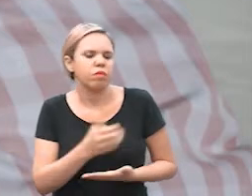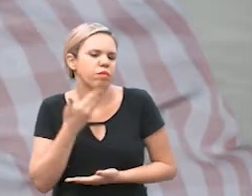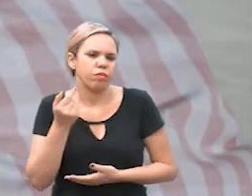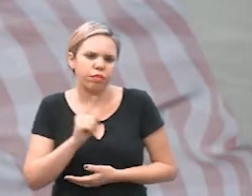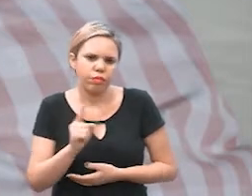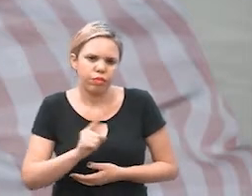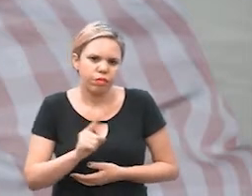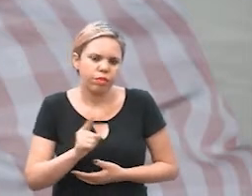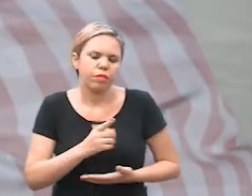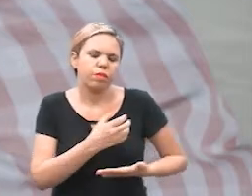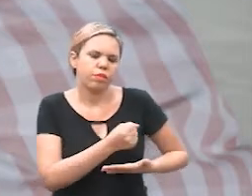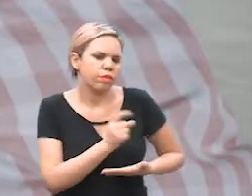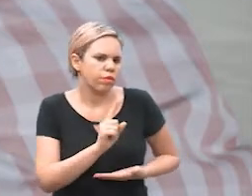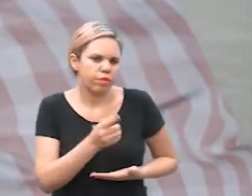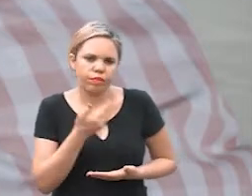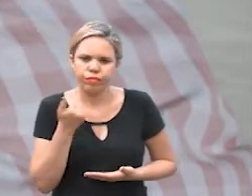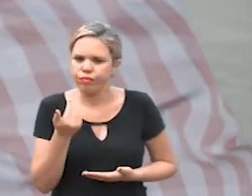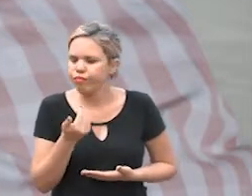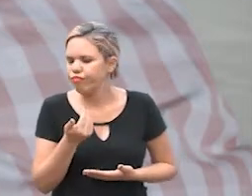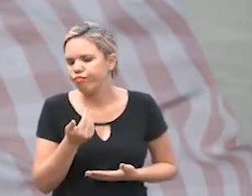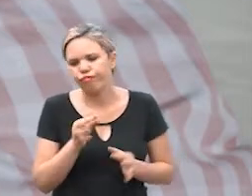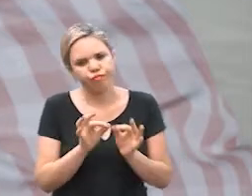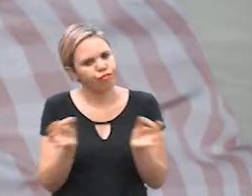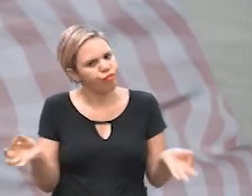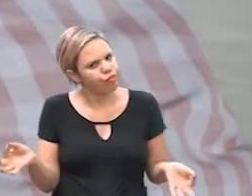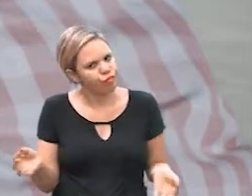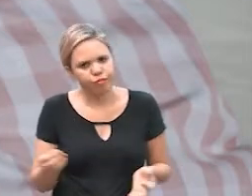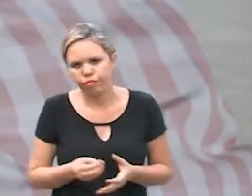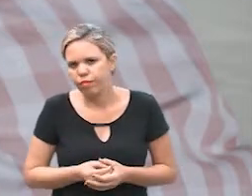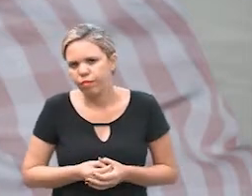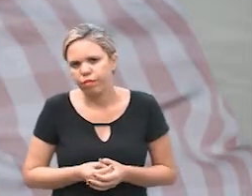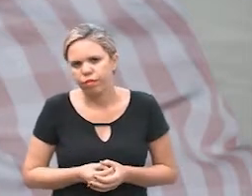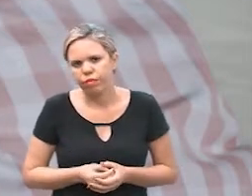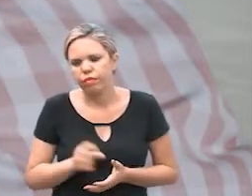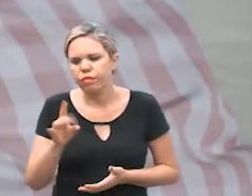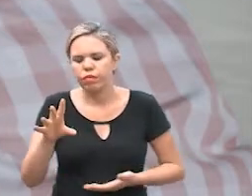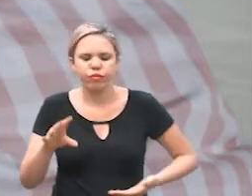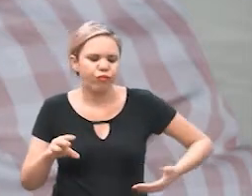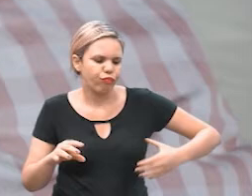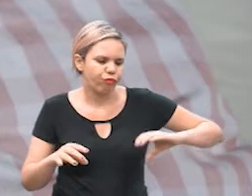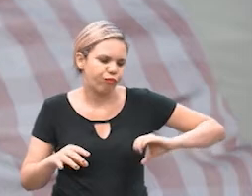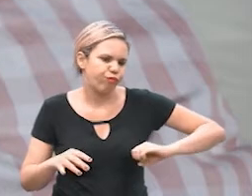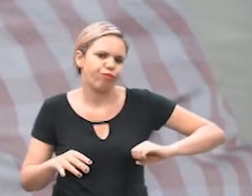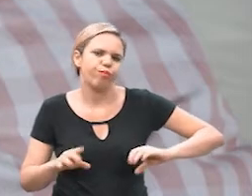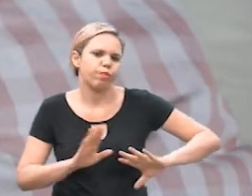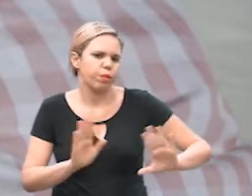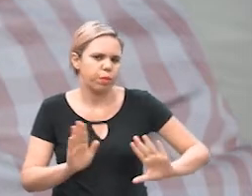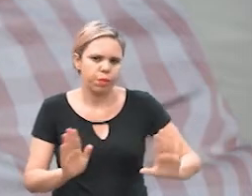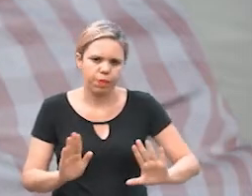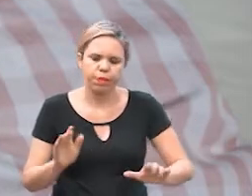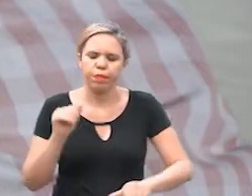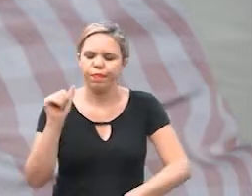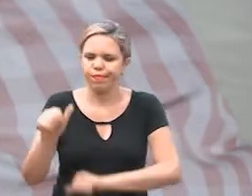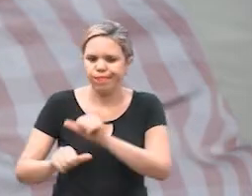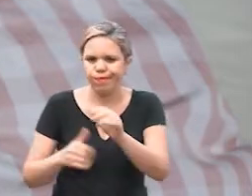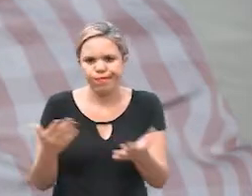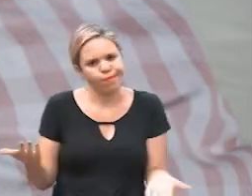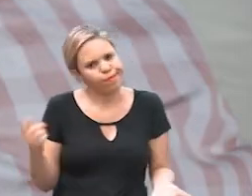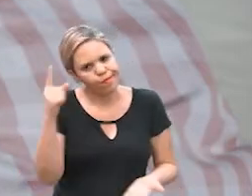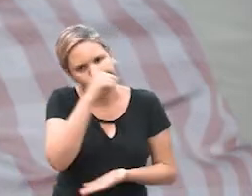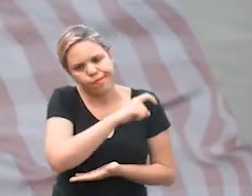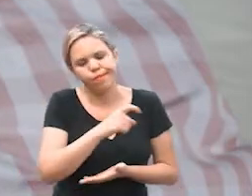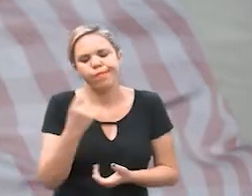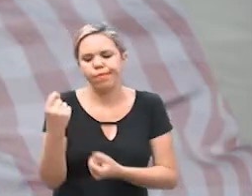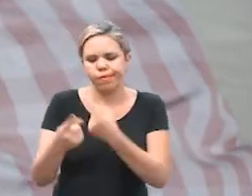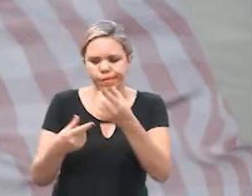é fácil. Amamentar não é uma coisa, não é a gente simplesmente colocar e o bebê sugar. É